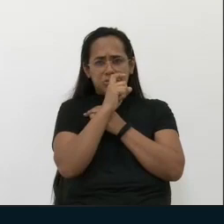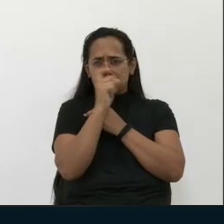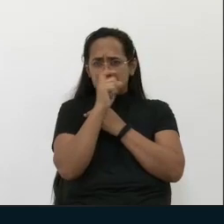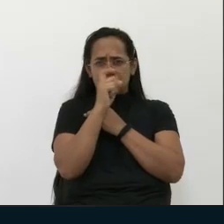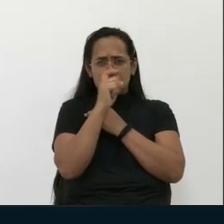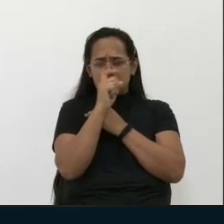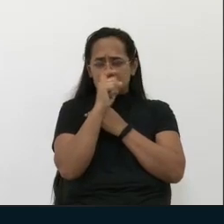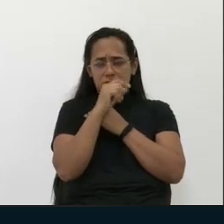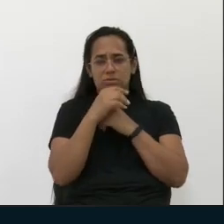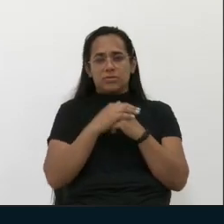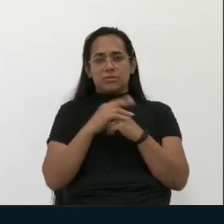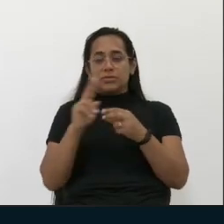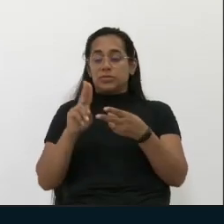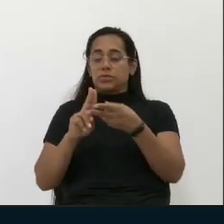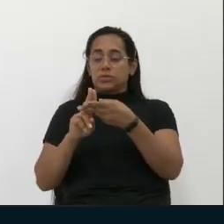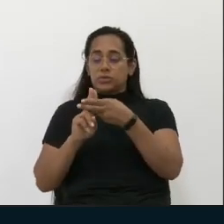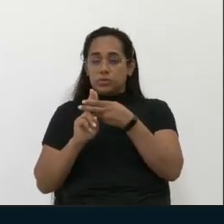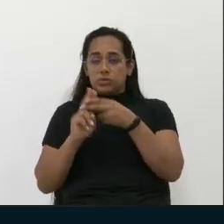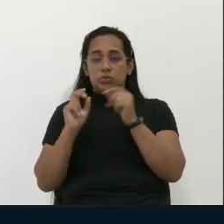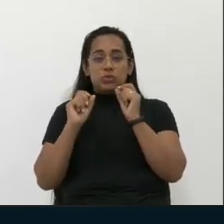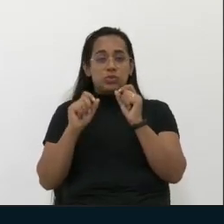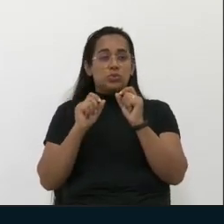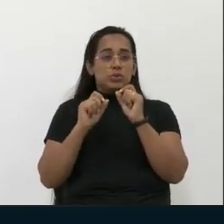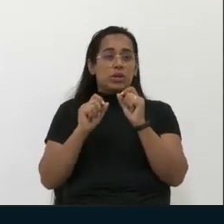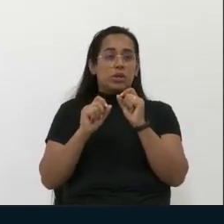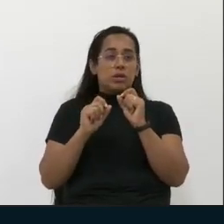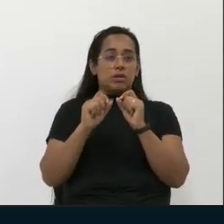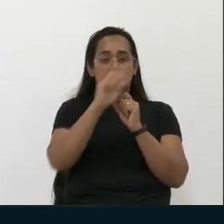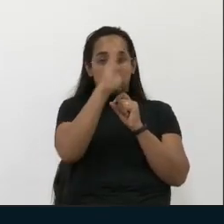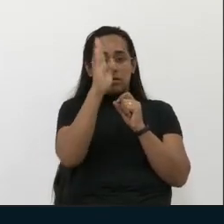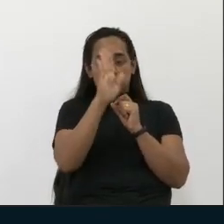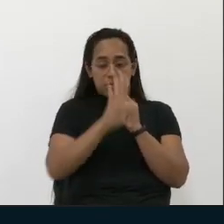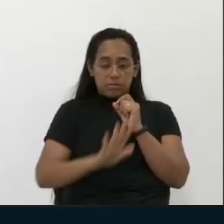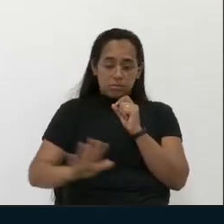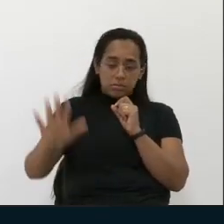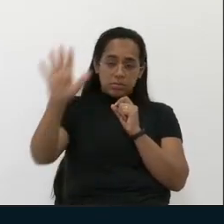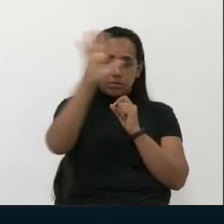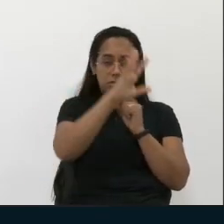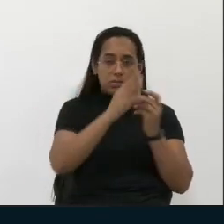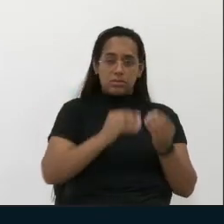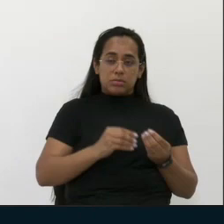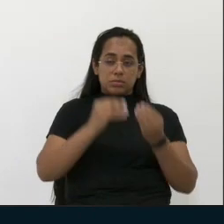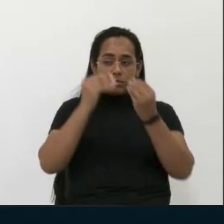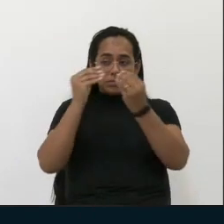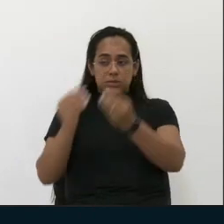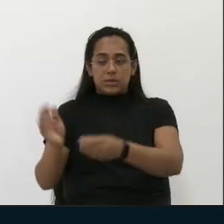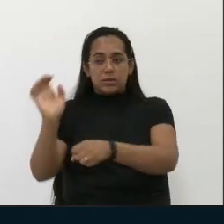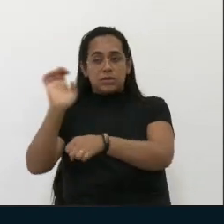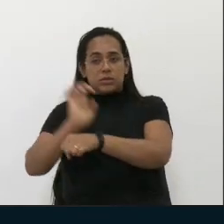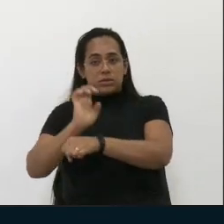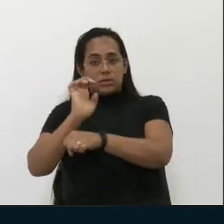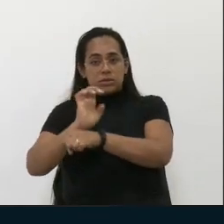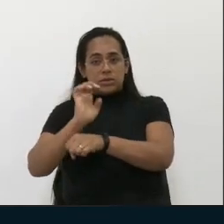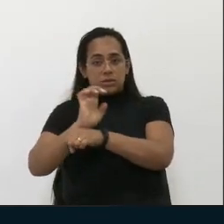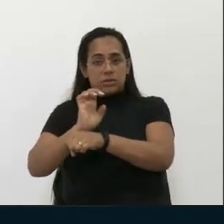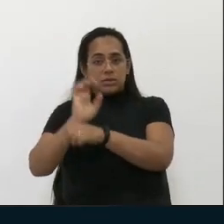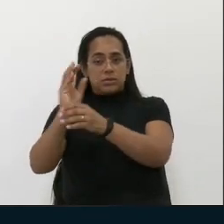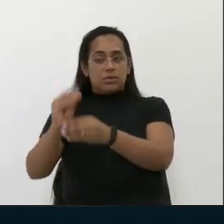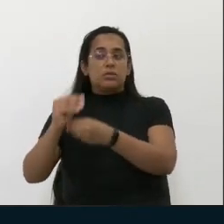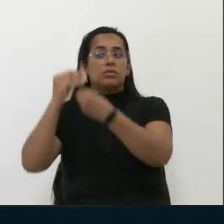o nacional repassa para o estadual, que deve repassar